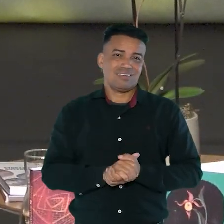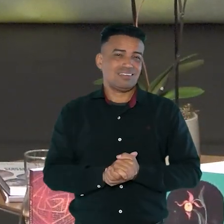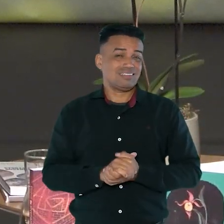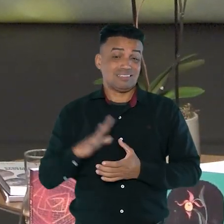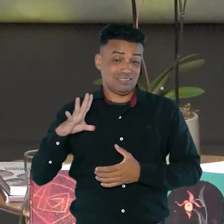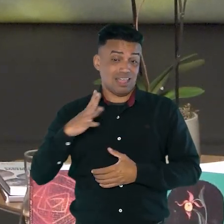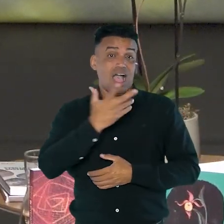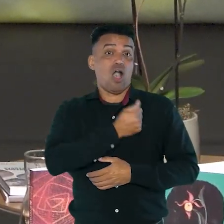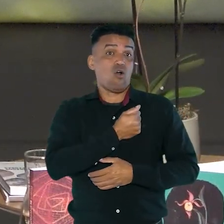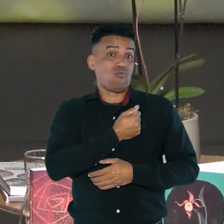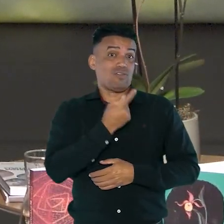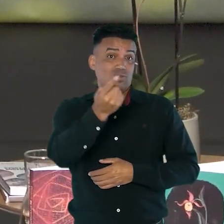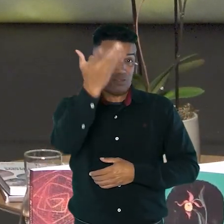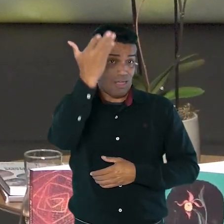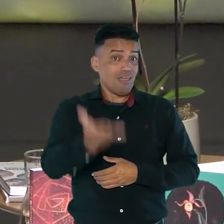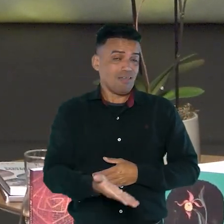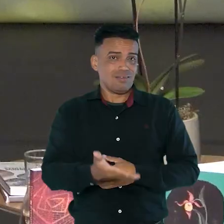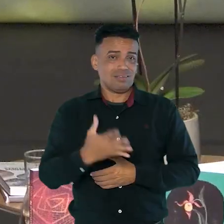Salve-se.